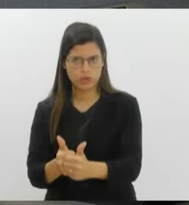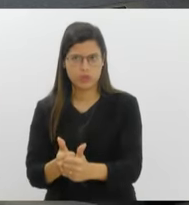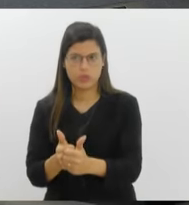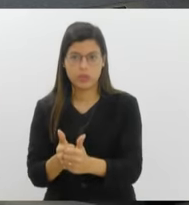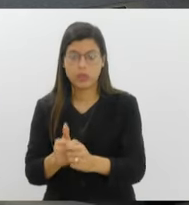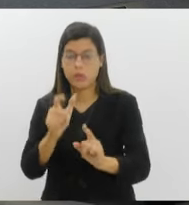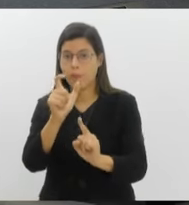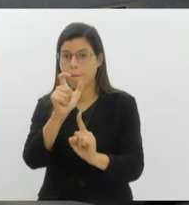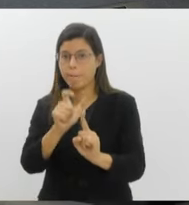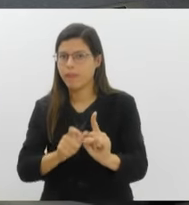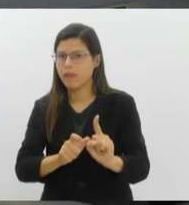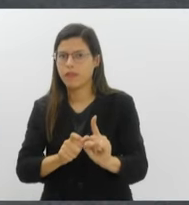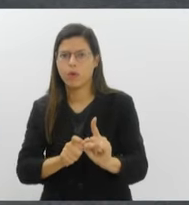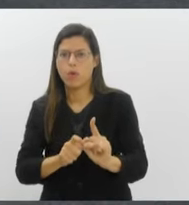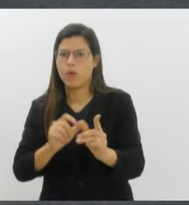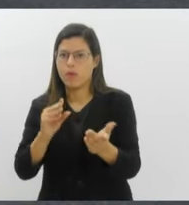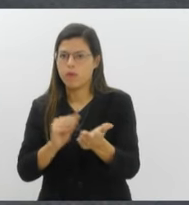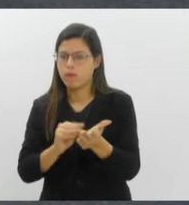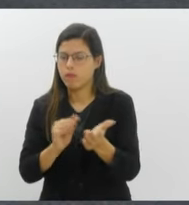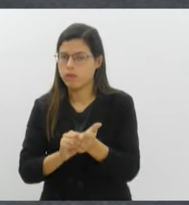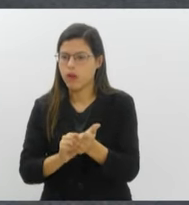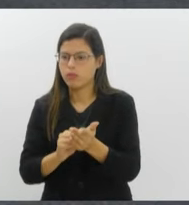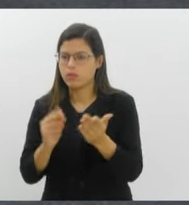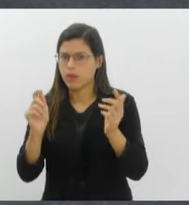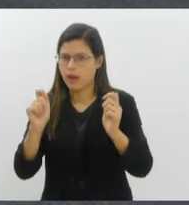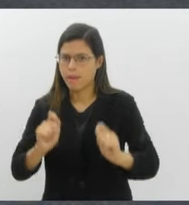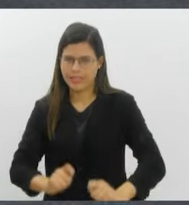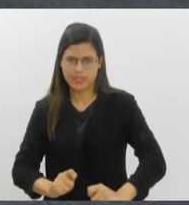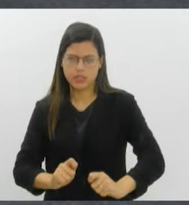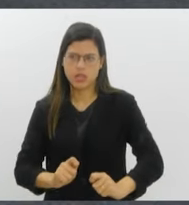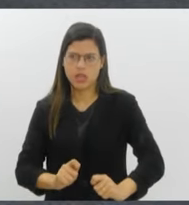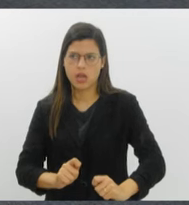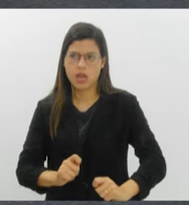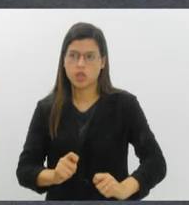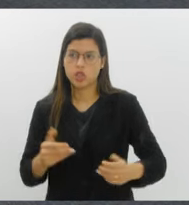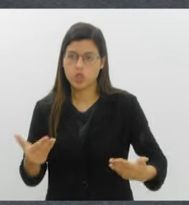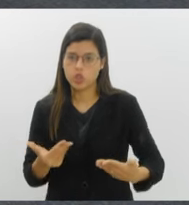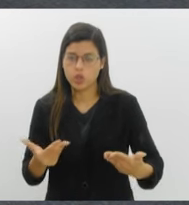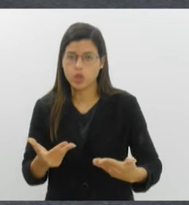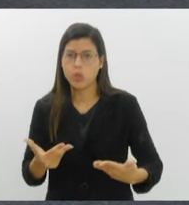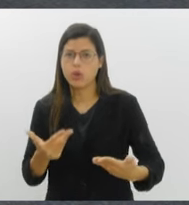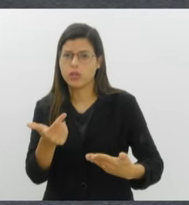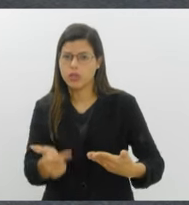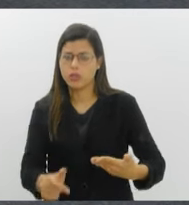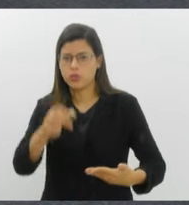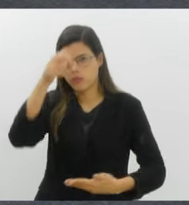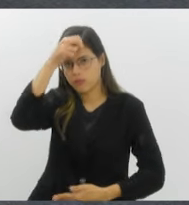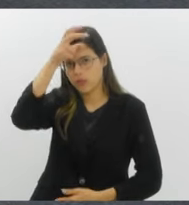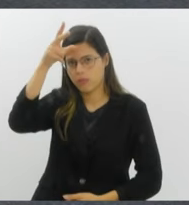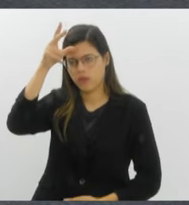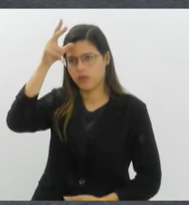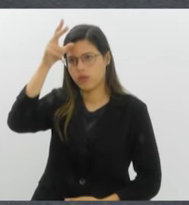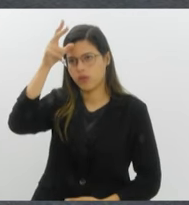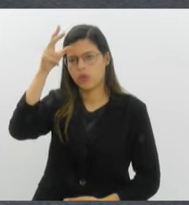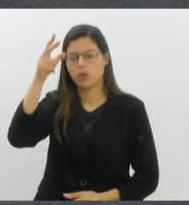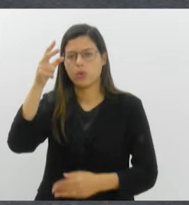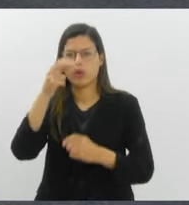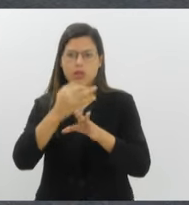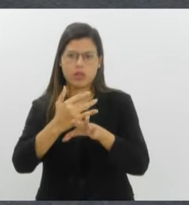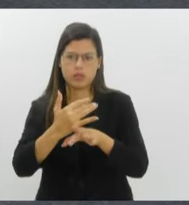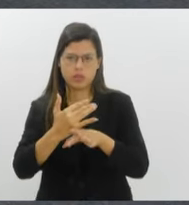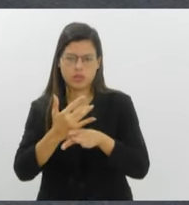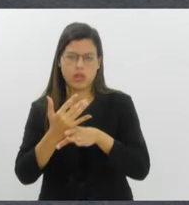desse incompetente que hoje está à frente novamente da prefeitura do município do Rio.